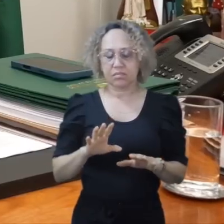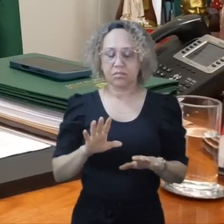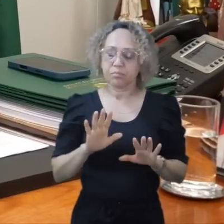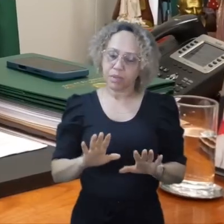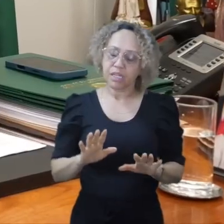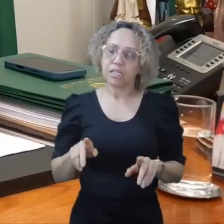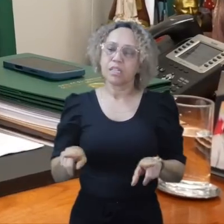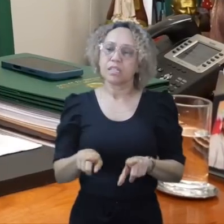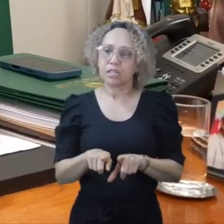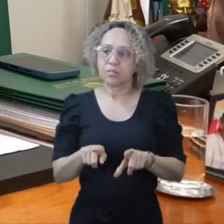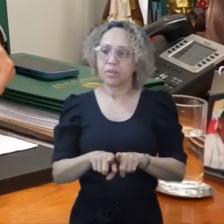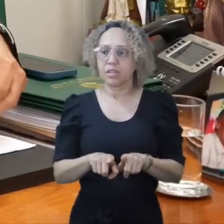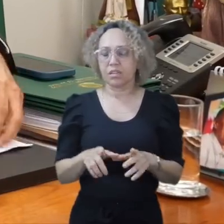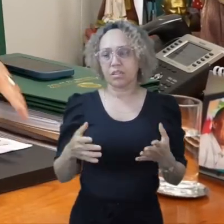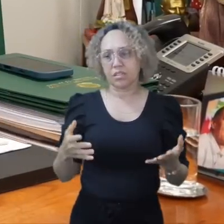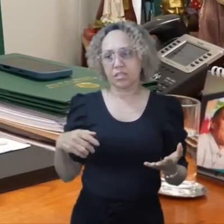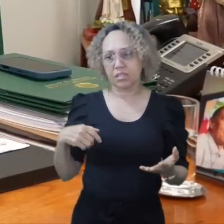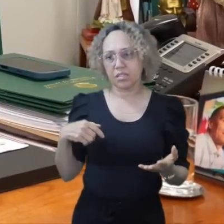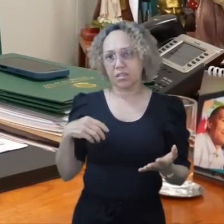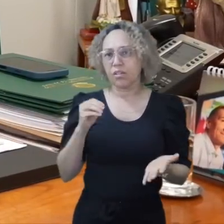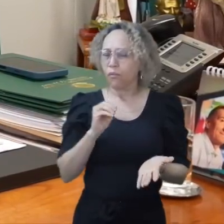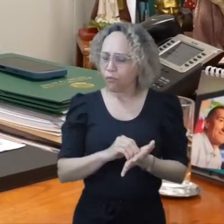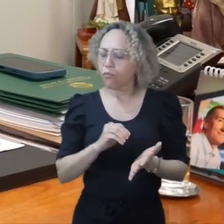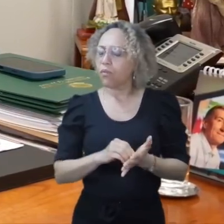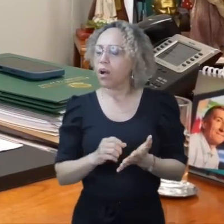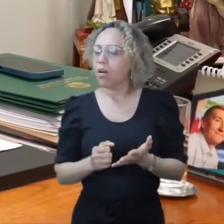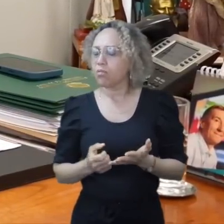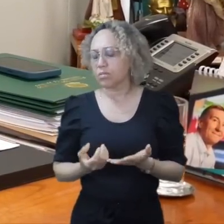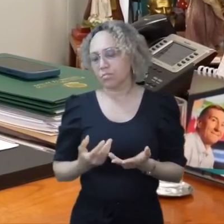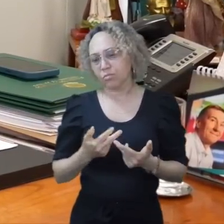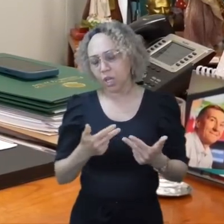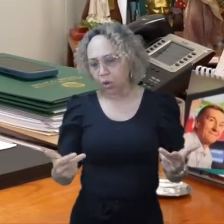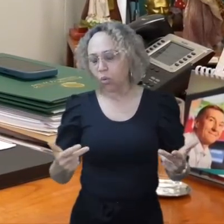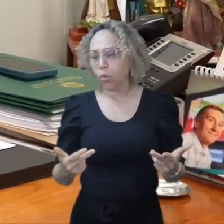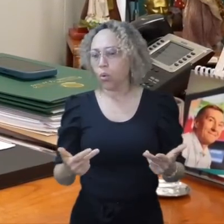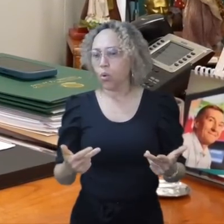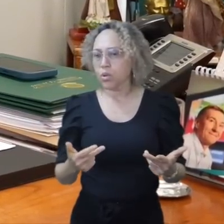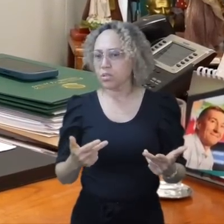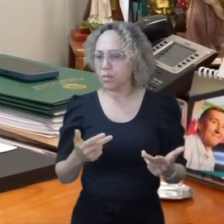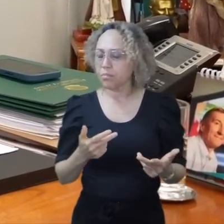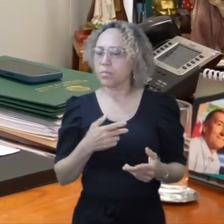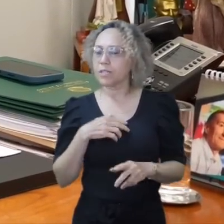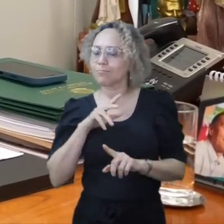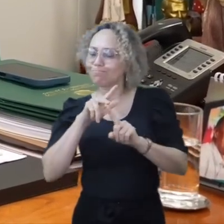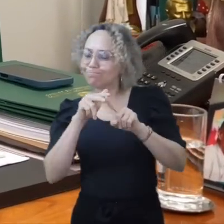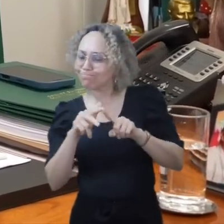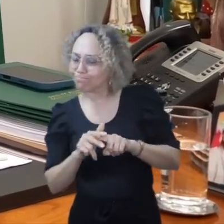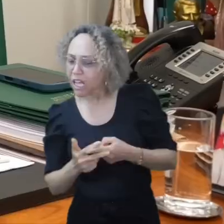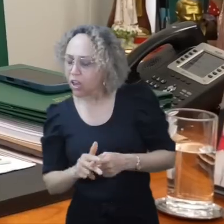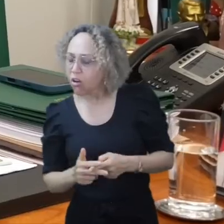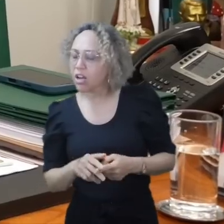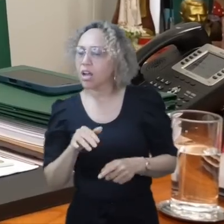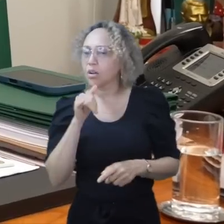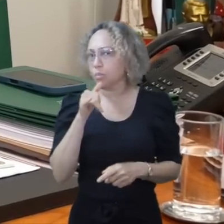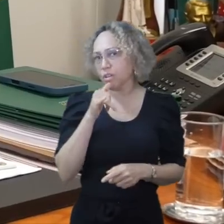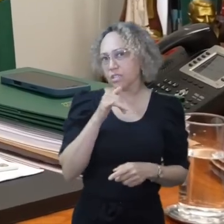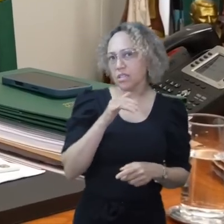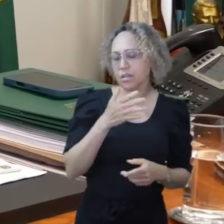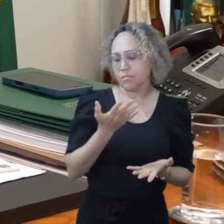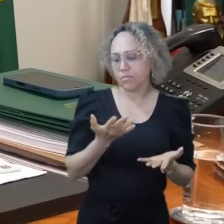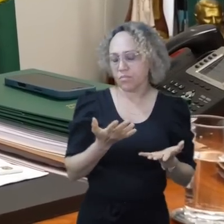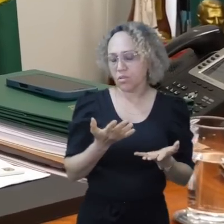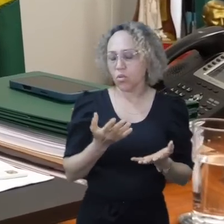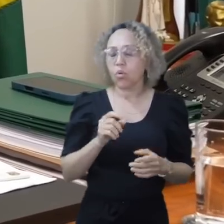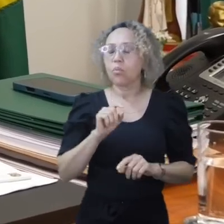com a precarização e a falta de valorização do trabalho. Como o PT tem se preocupado com isso? De que forma que os parlamentares